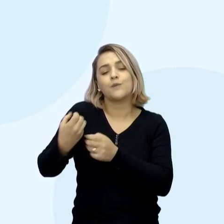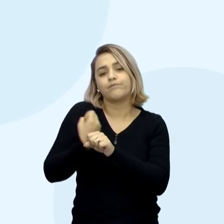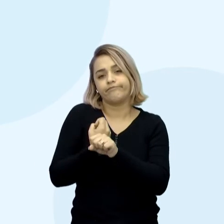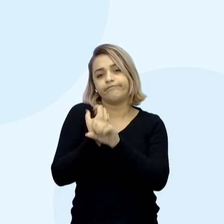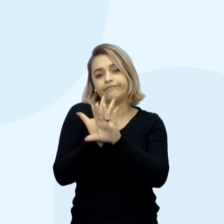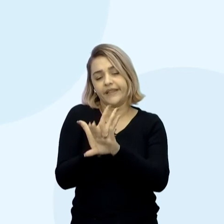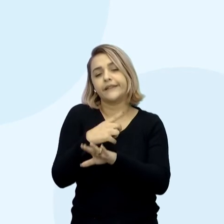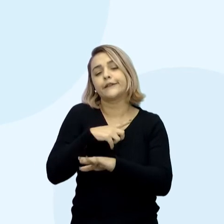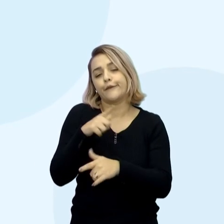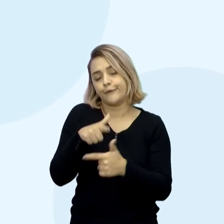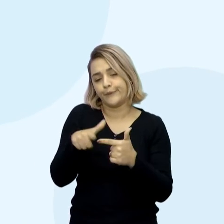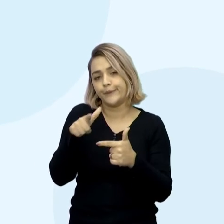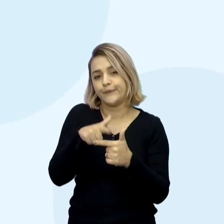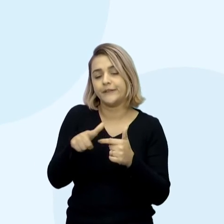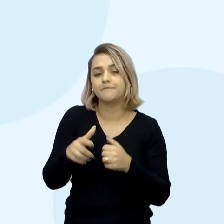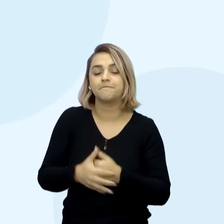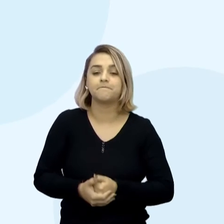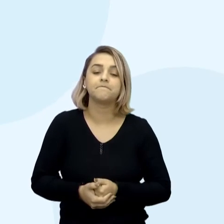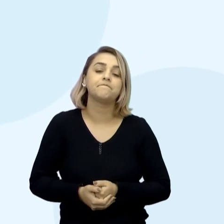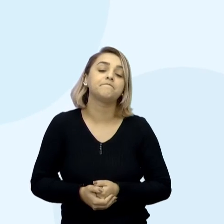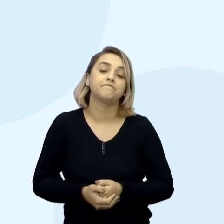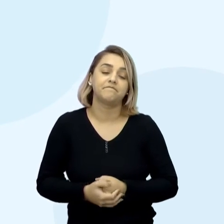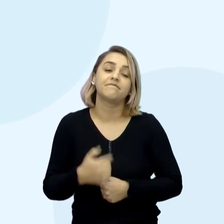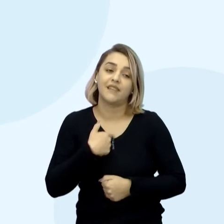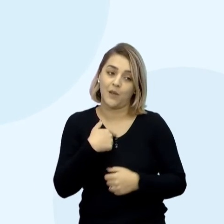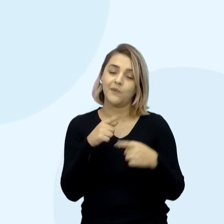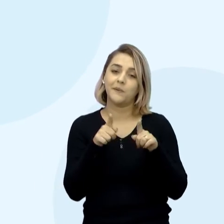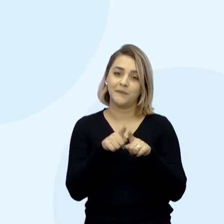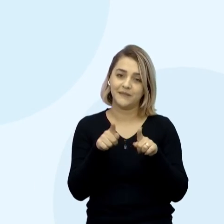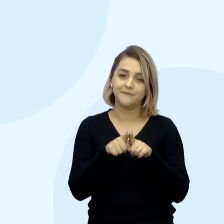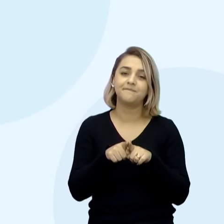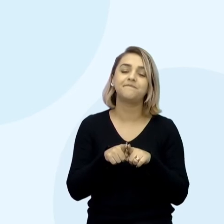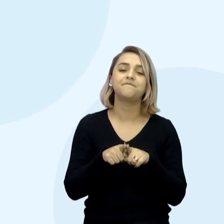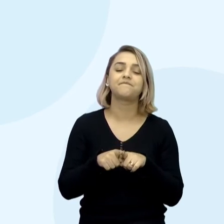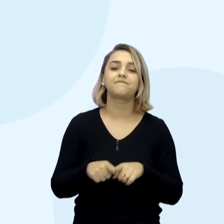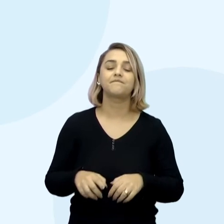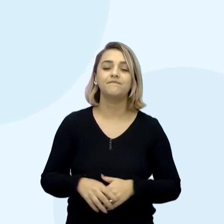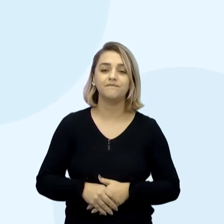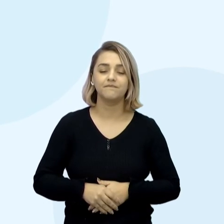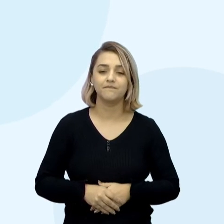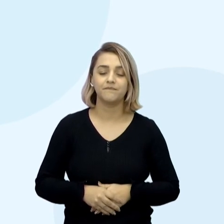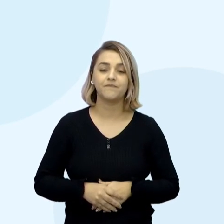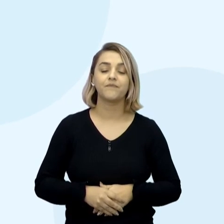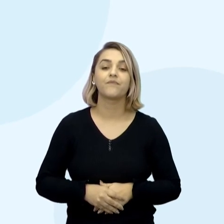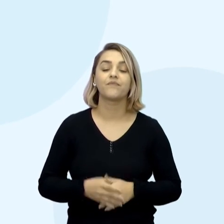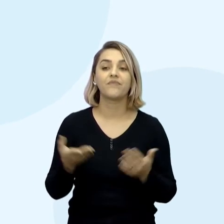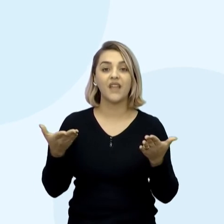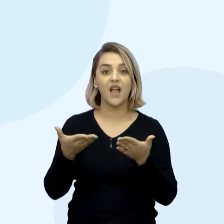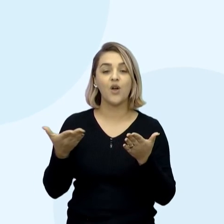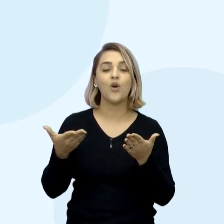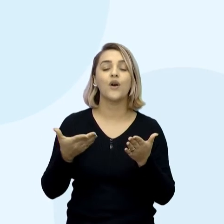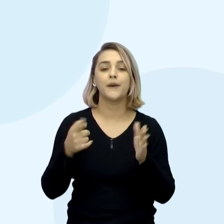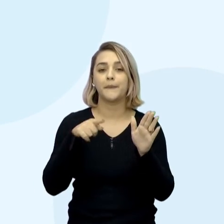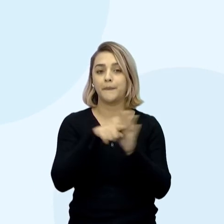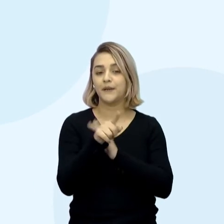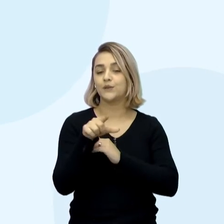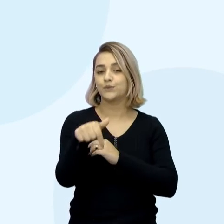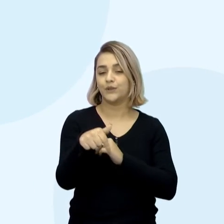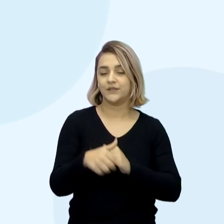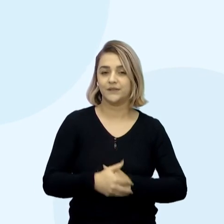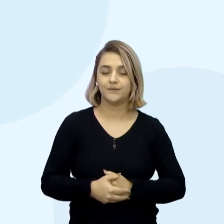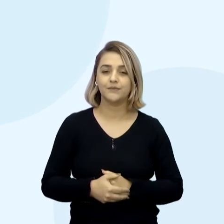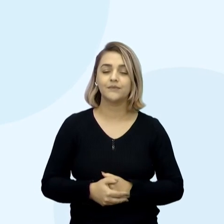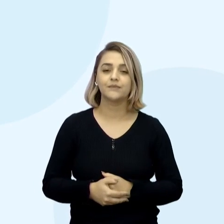esse problema, tá? Inclusive eu mesmo. Vamos para a nossa próxima perguntinha, né? Que